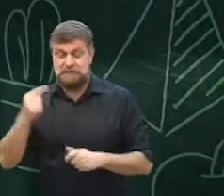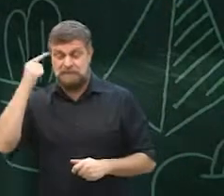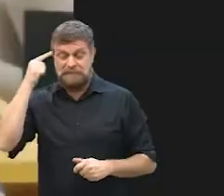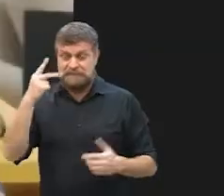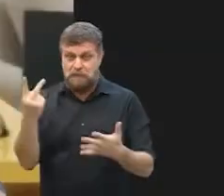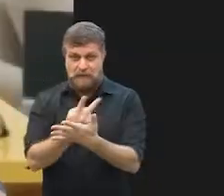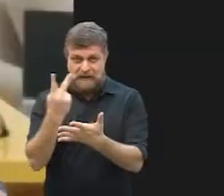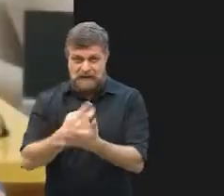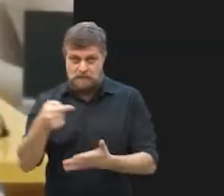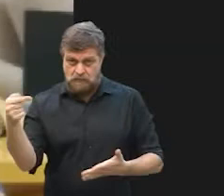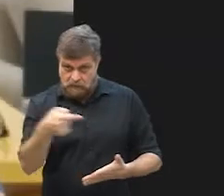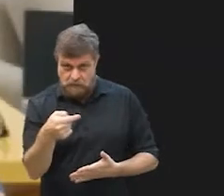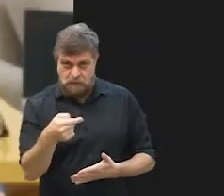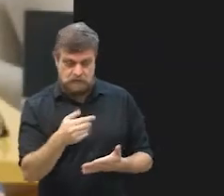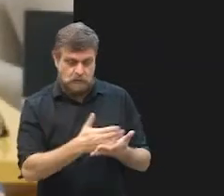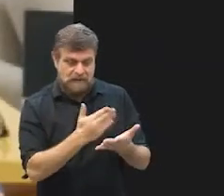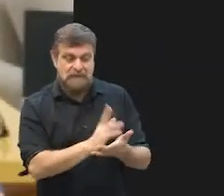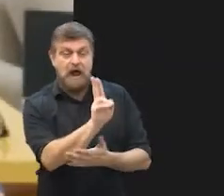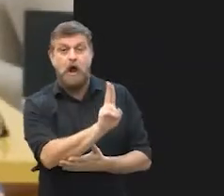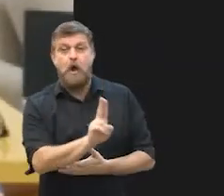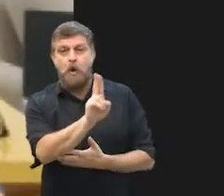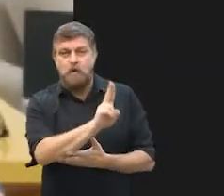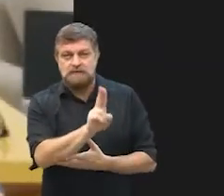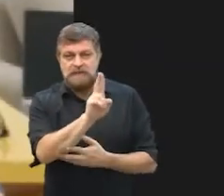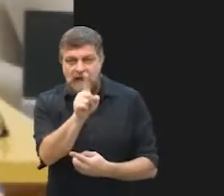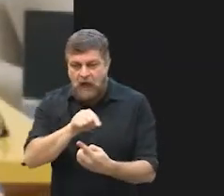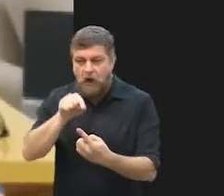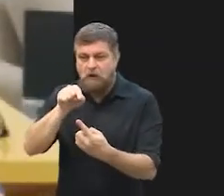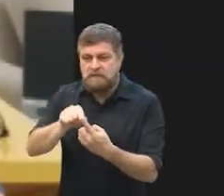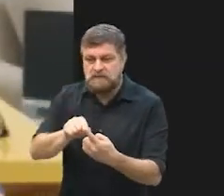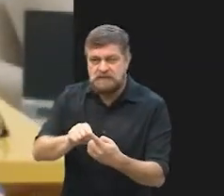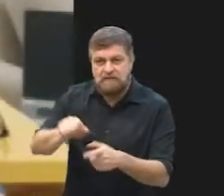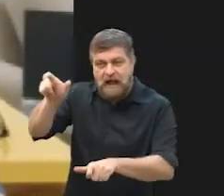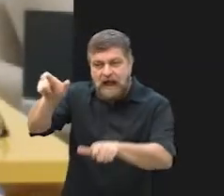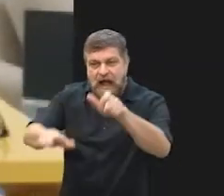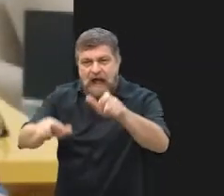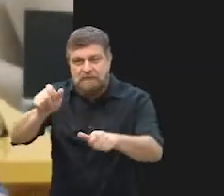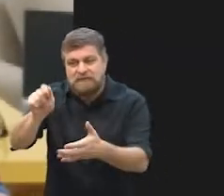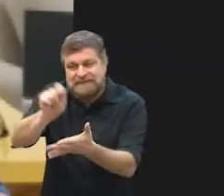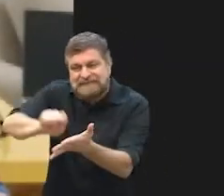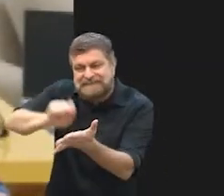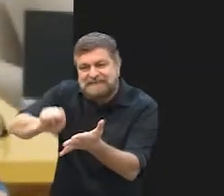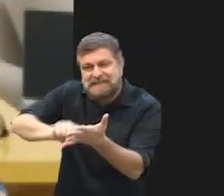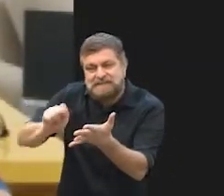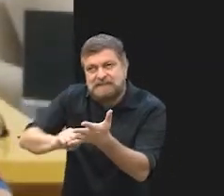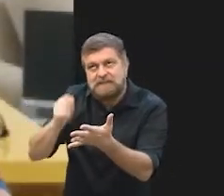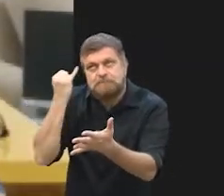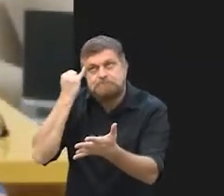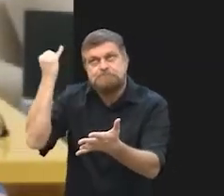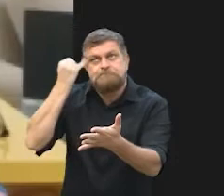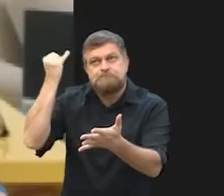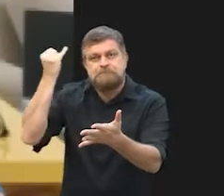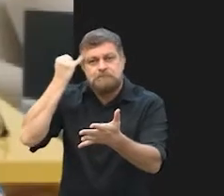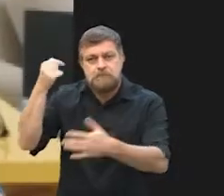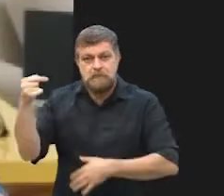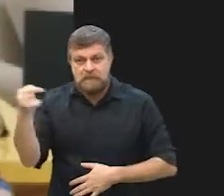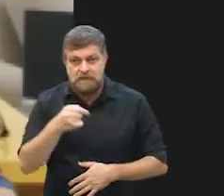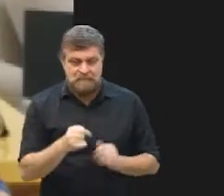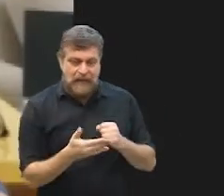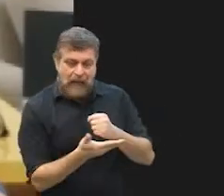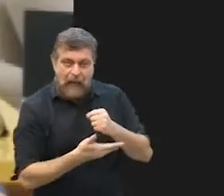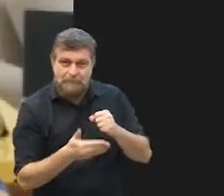Ele pode ser usado para trabalhar a escrita criativa, mas ele não é um manual. Ele é, antes de tudo, um